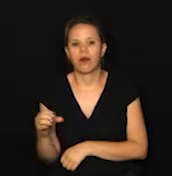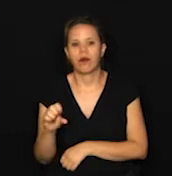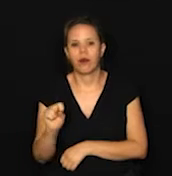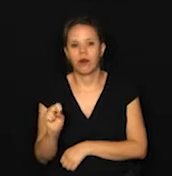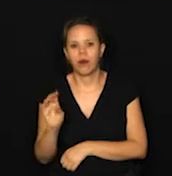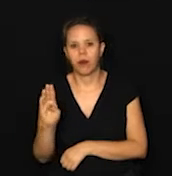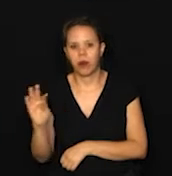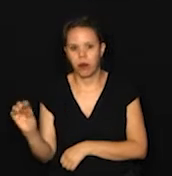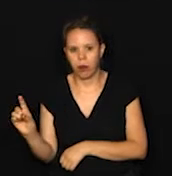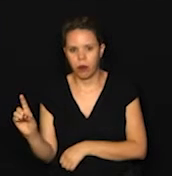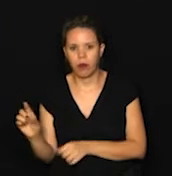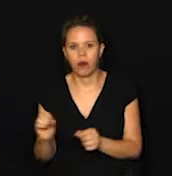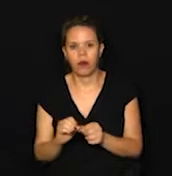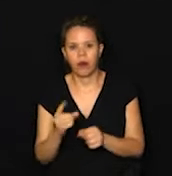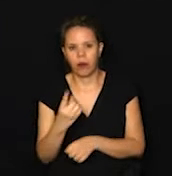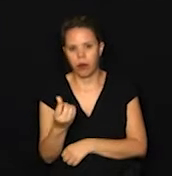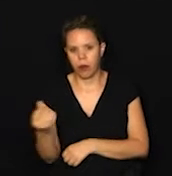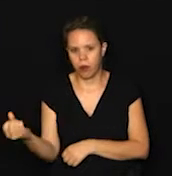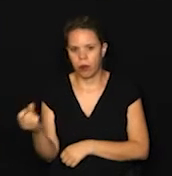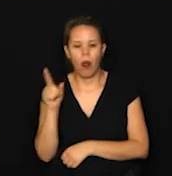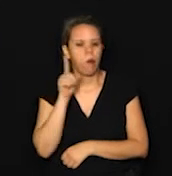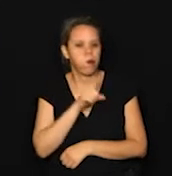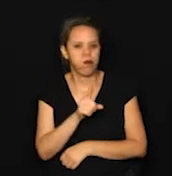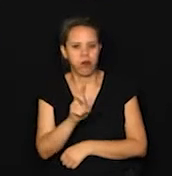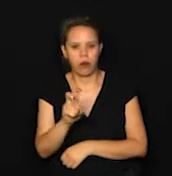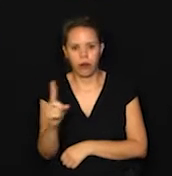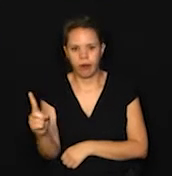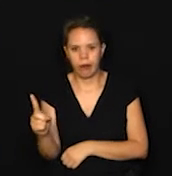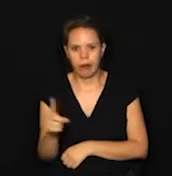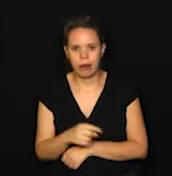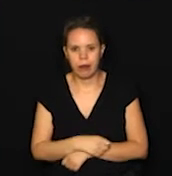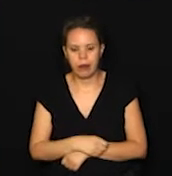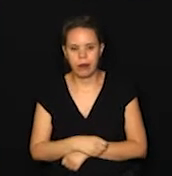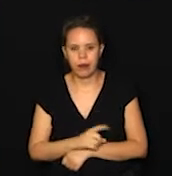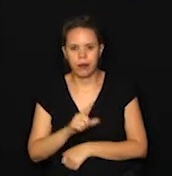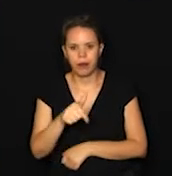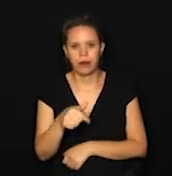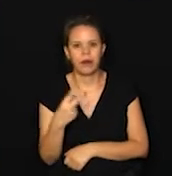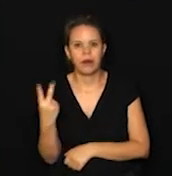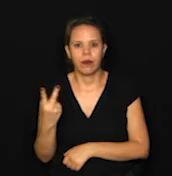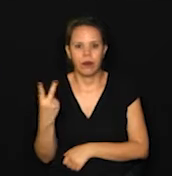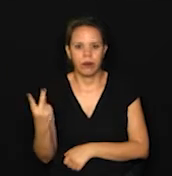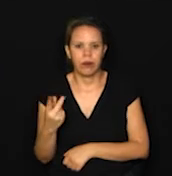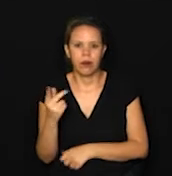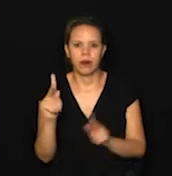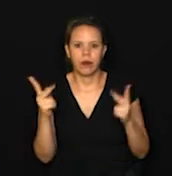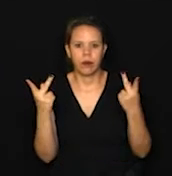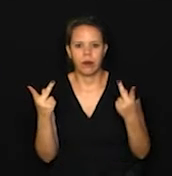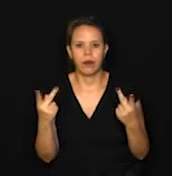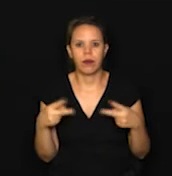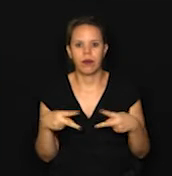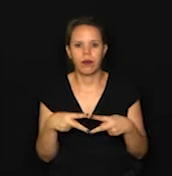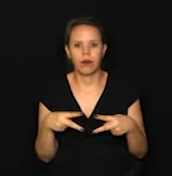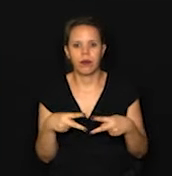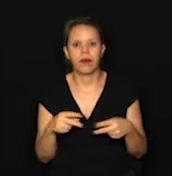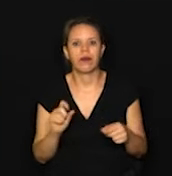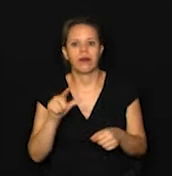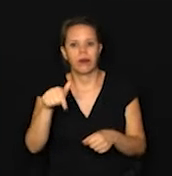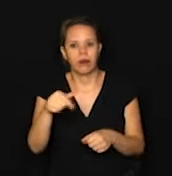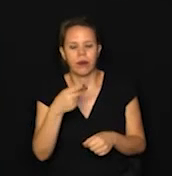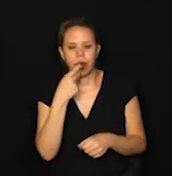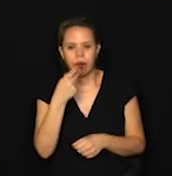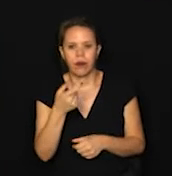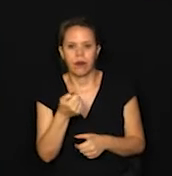Bárbara do Oeste, 166 e Americana, 151. Seguida de Valinhos, Hortolândia, que depois a gente vai